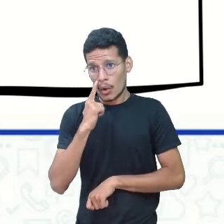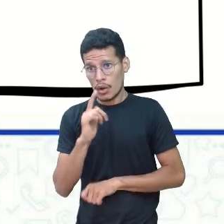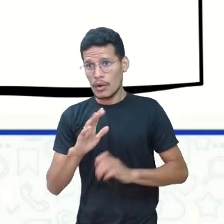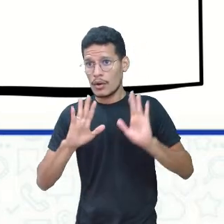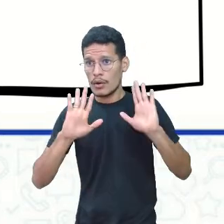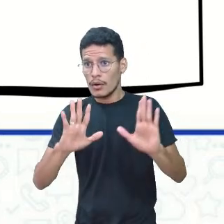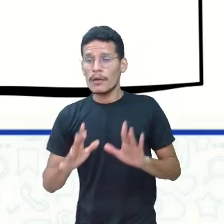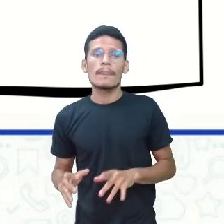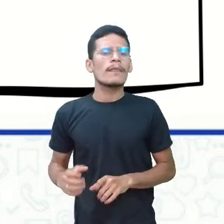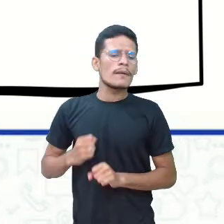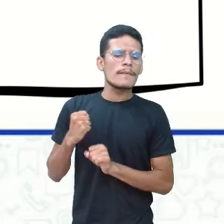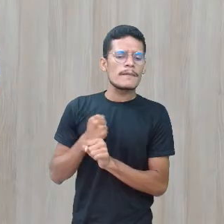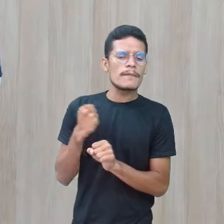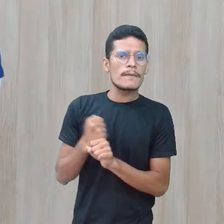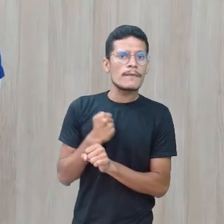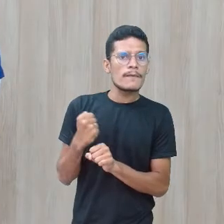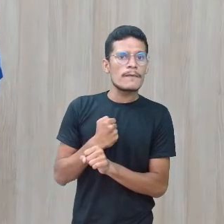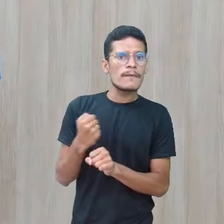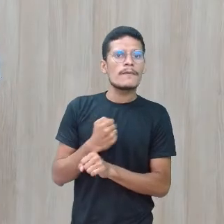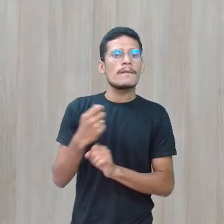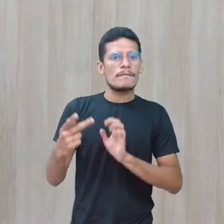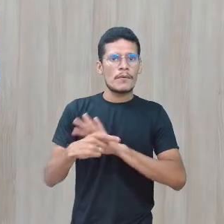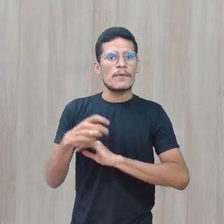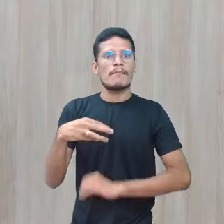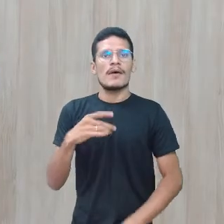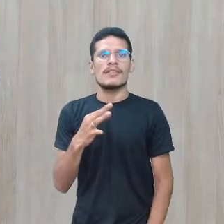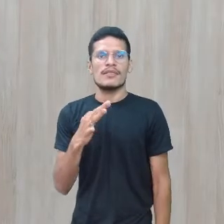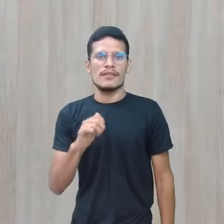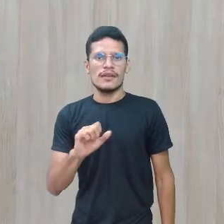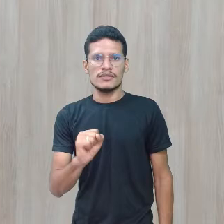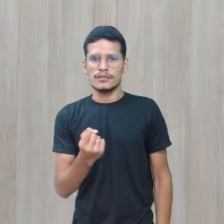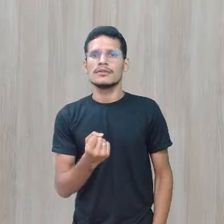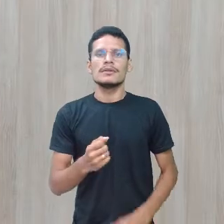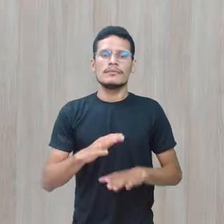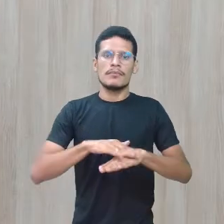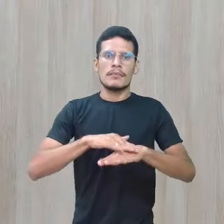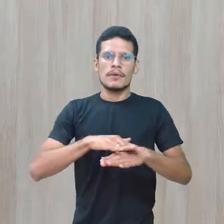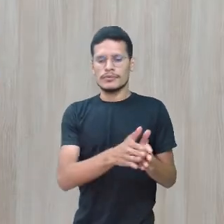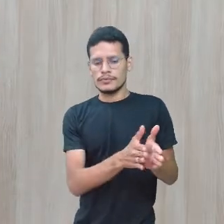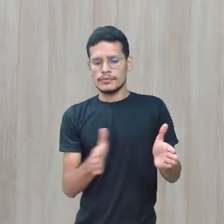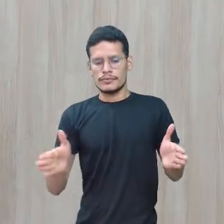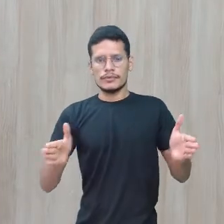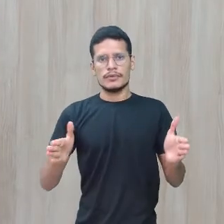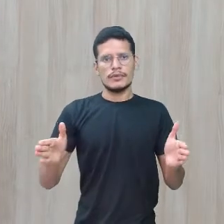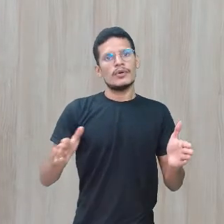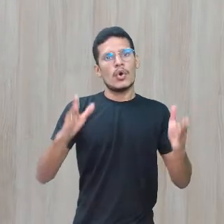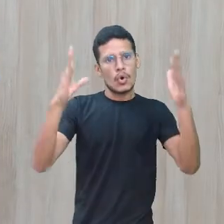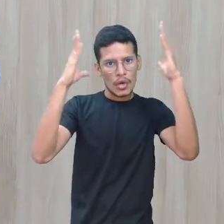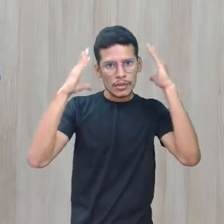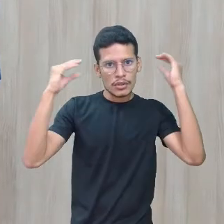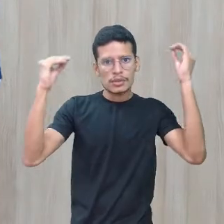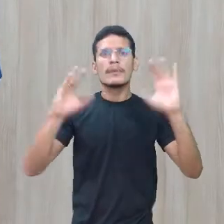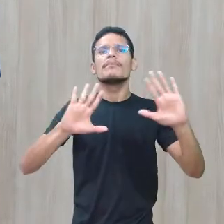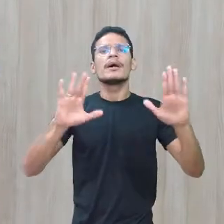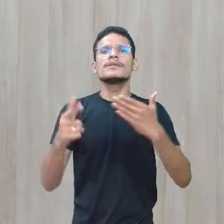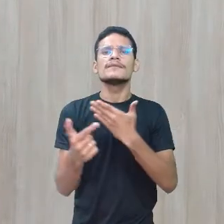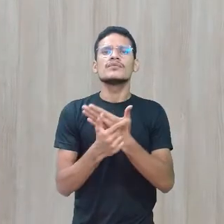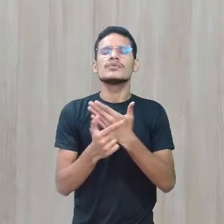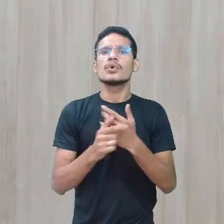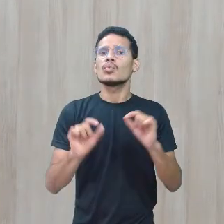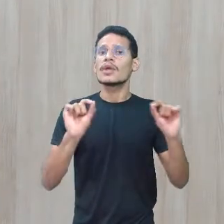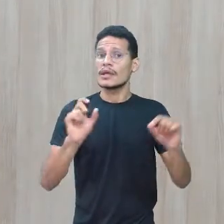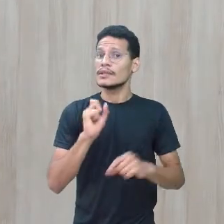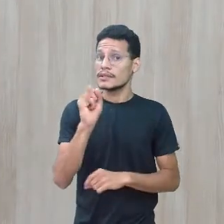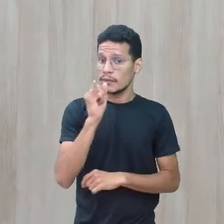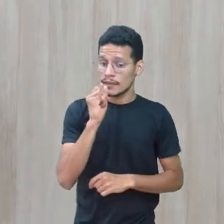além de ter sido erguido, né, pelo Matias de Albuquerque durante o período, né, holandês, ele foi erguido com a função. Quando se erguia um